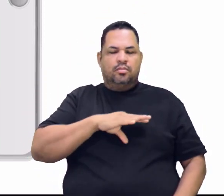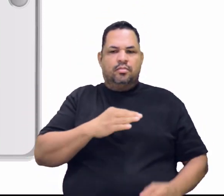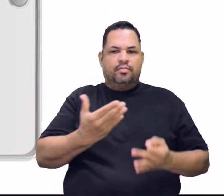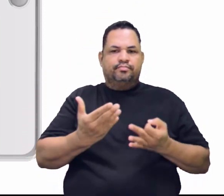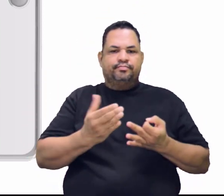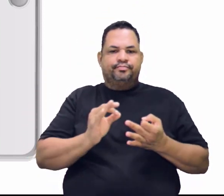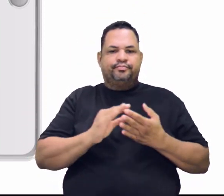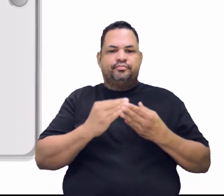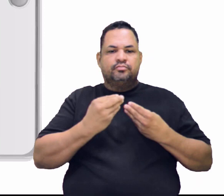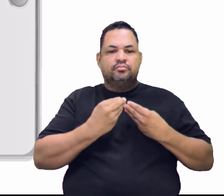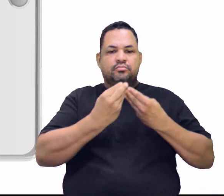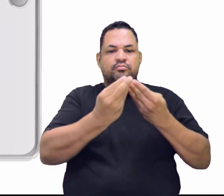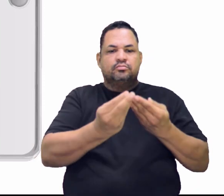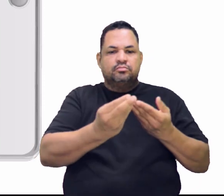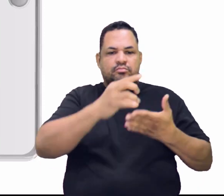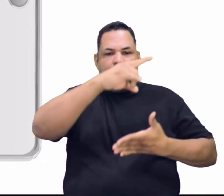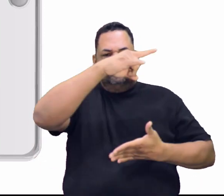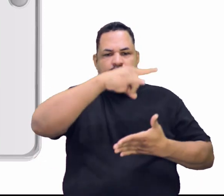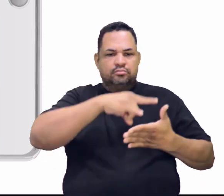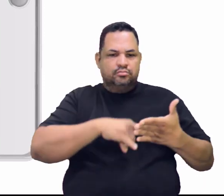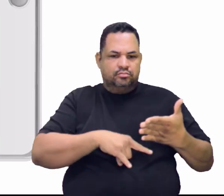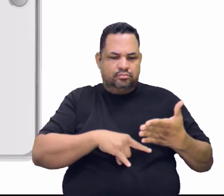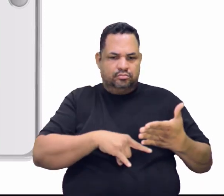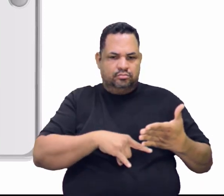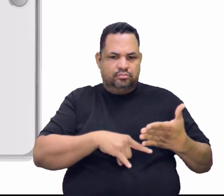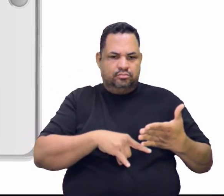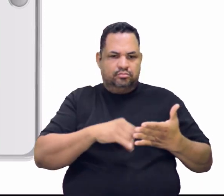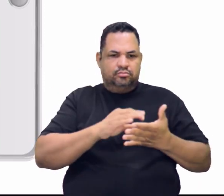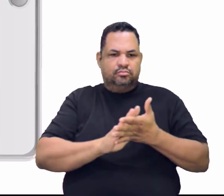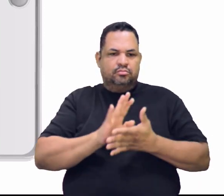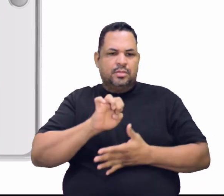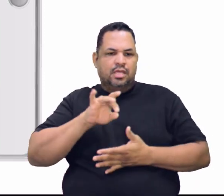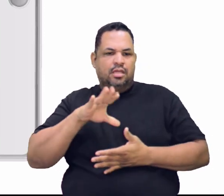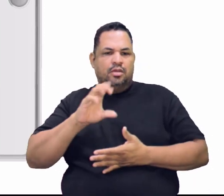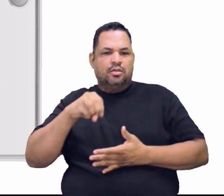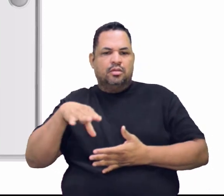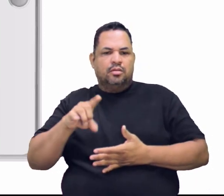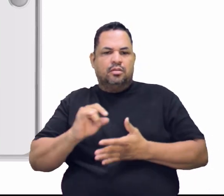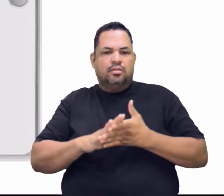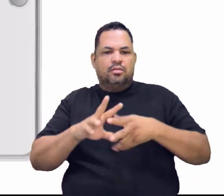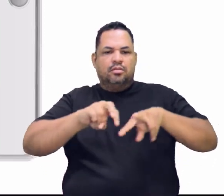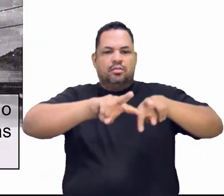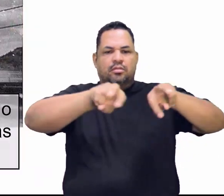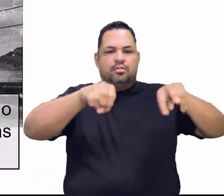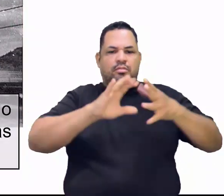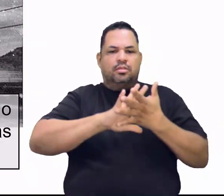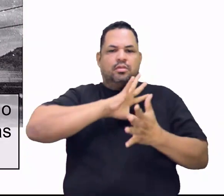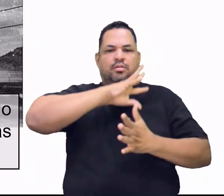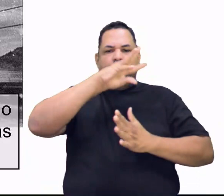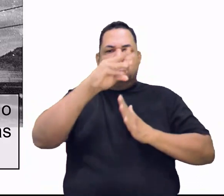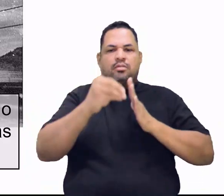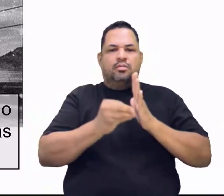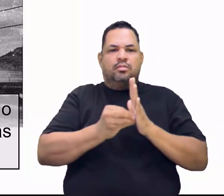acabar dando a concessão para o Barão de Mauá explorar a Amazônia. E